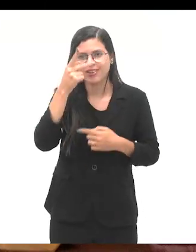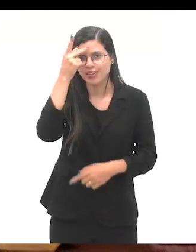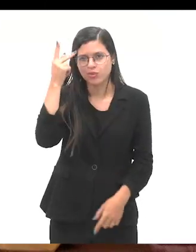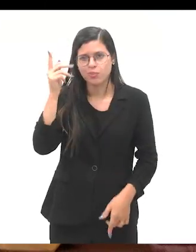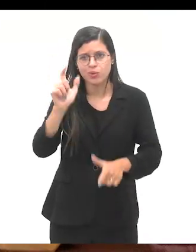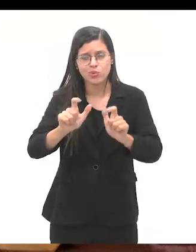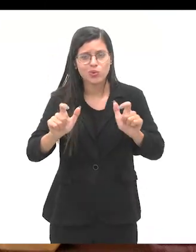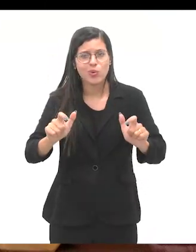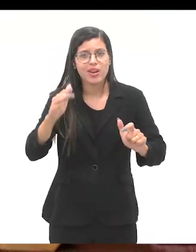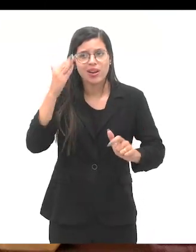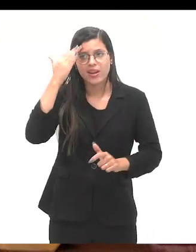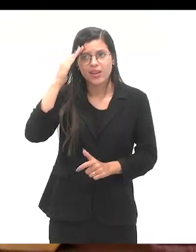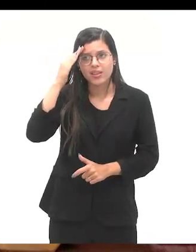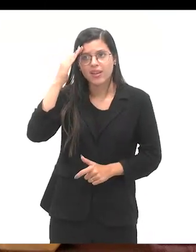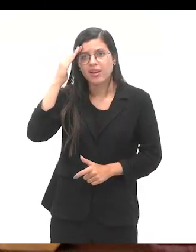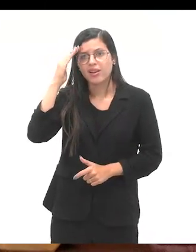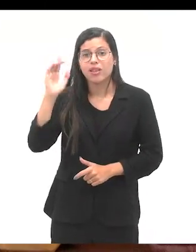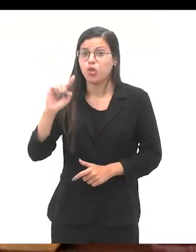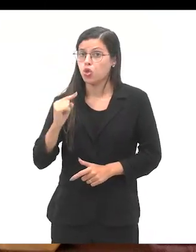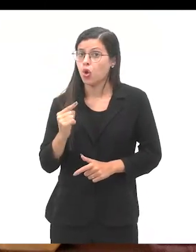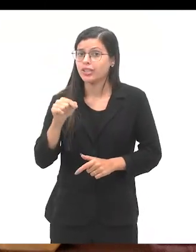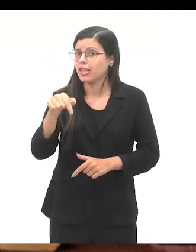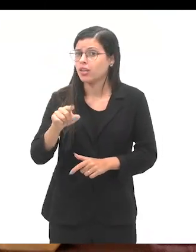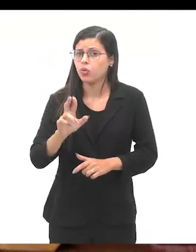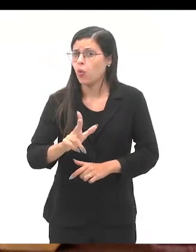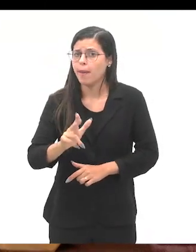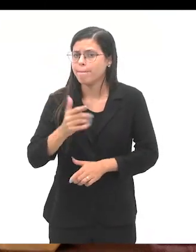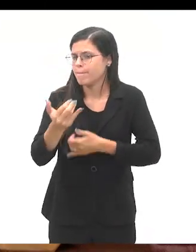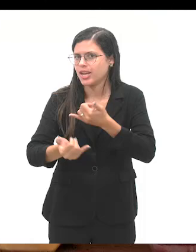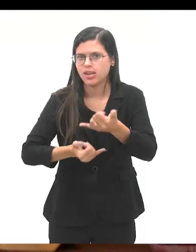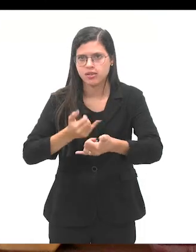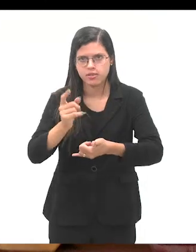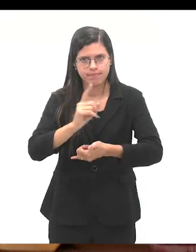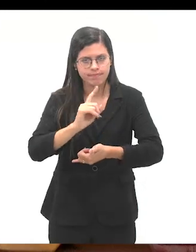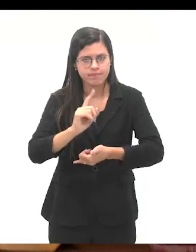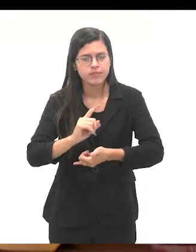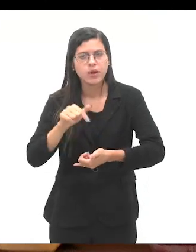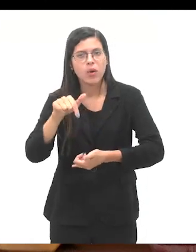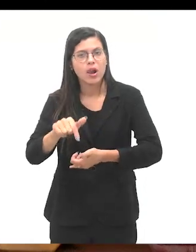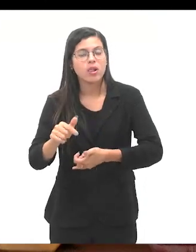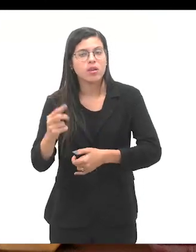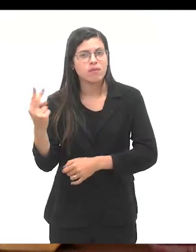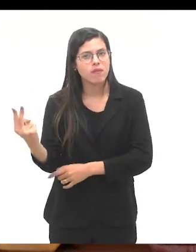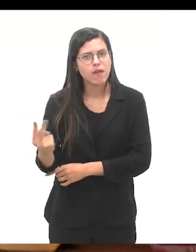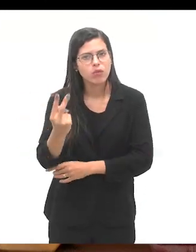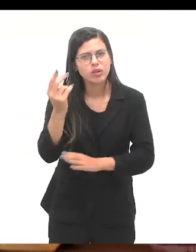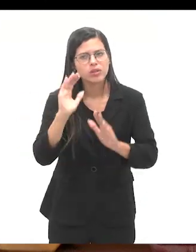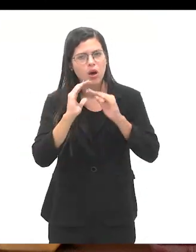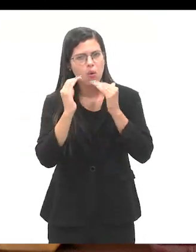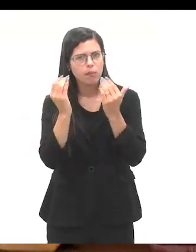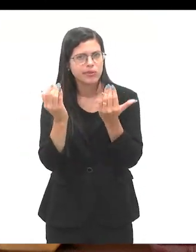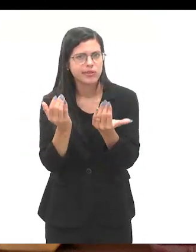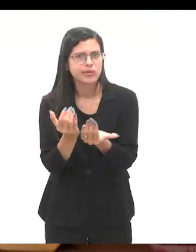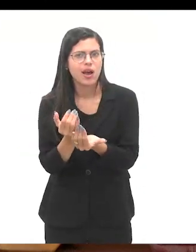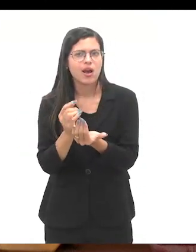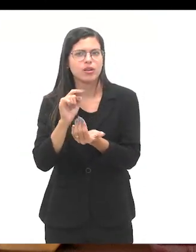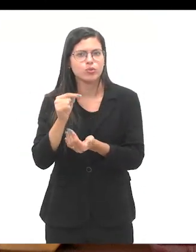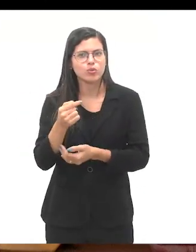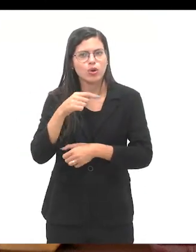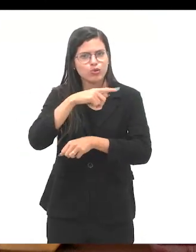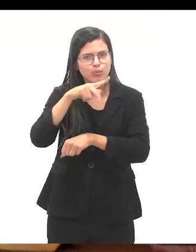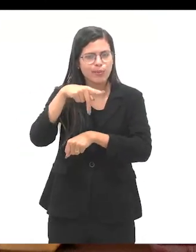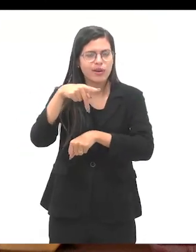as pessoas entendam que estamos ali não de brincadeira, estamos ali para valorizar a nossa comunidade, valorizar o